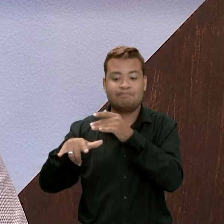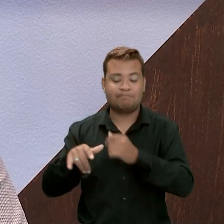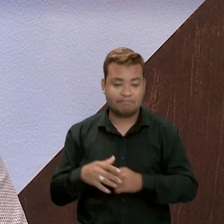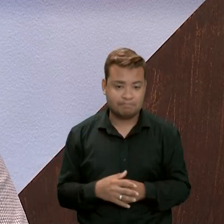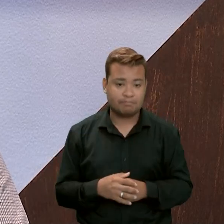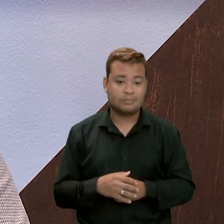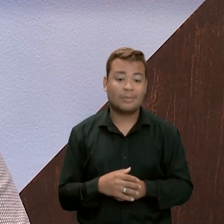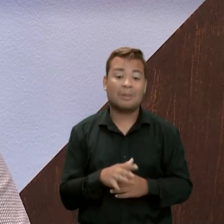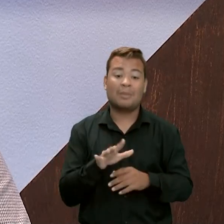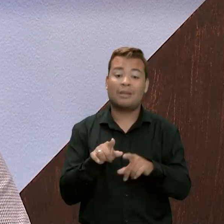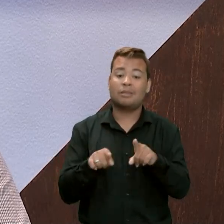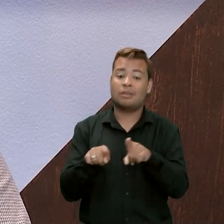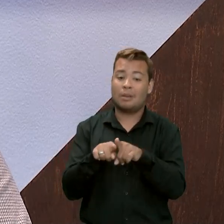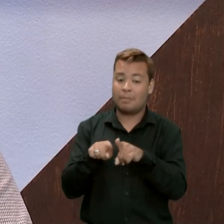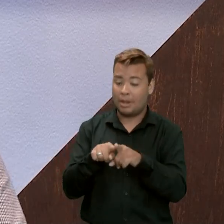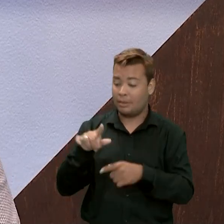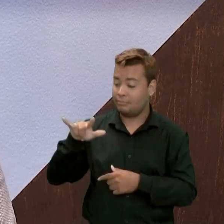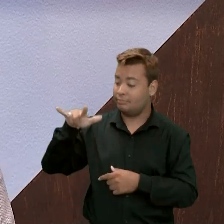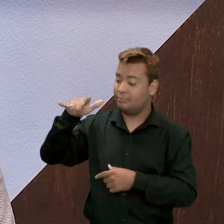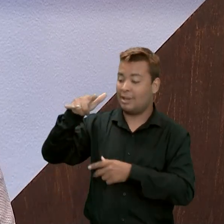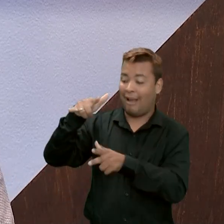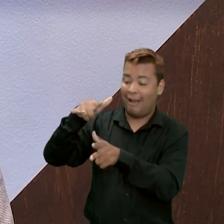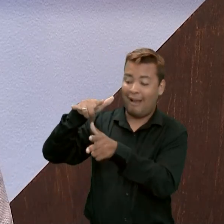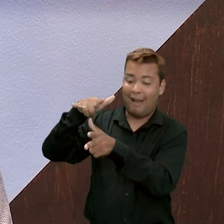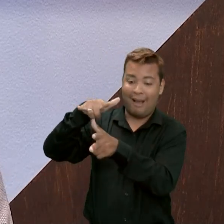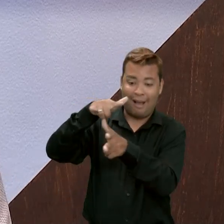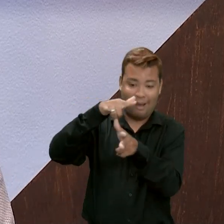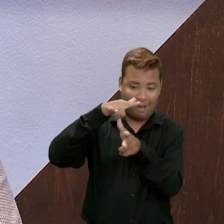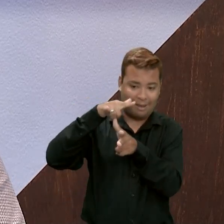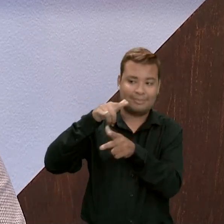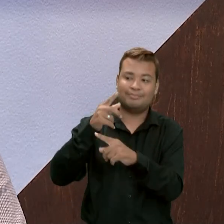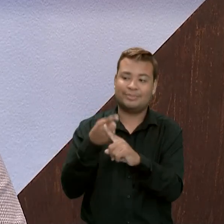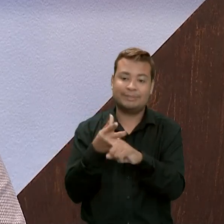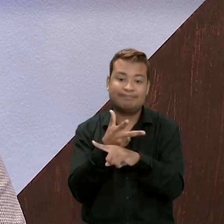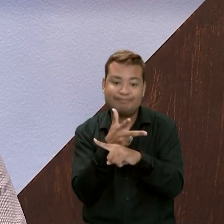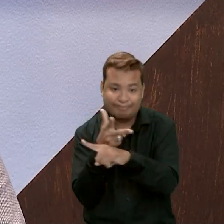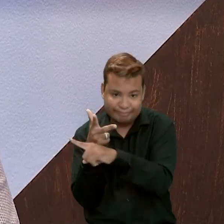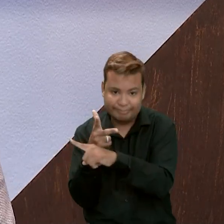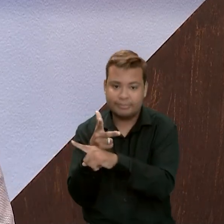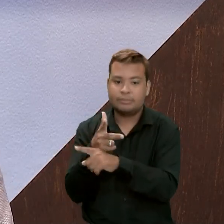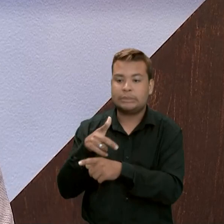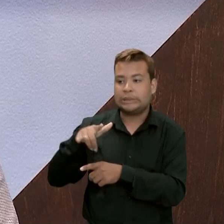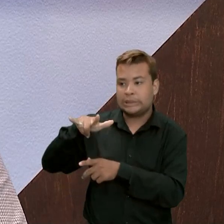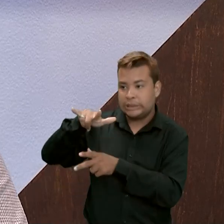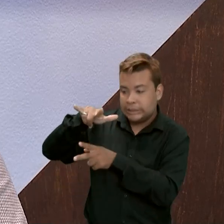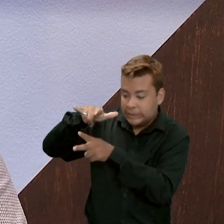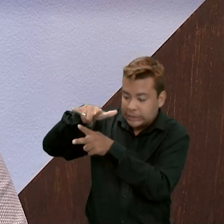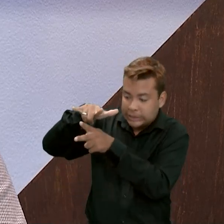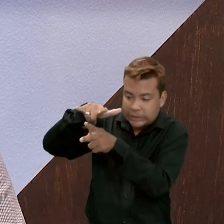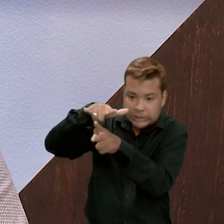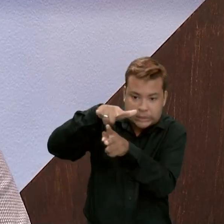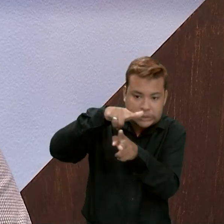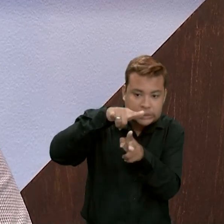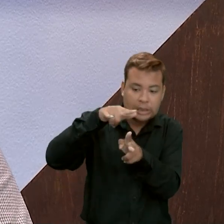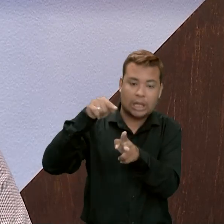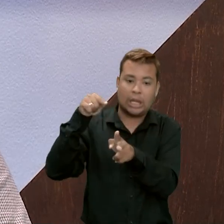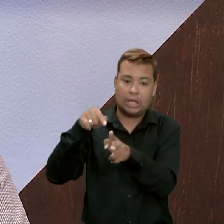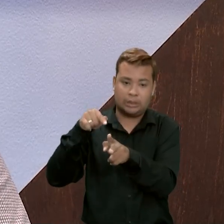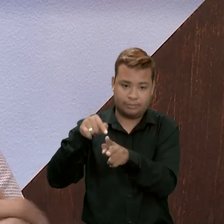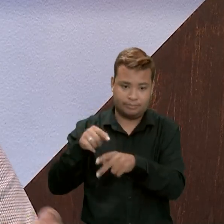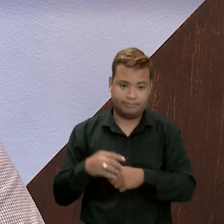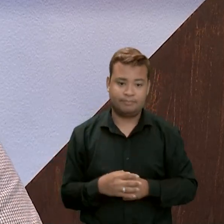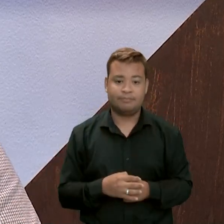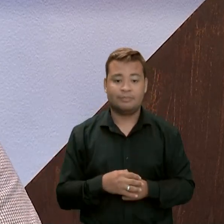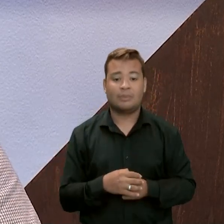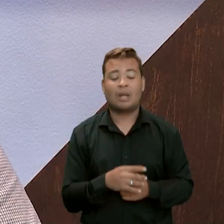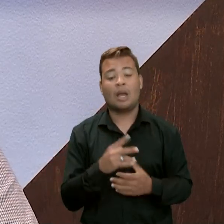do uso da câmera, né? Então, como a gente não faz o uso da câmera, nesse caso do equipamento em particular, a gente tem